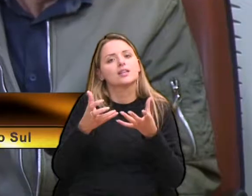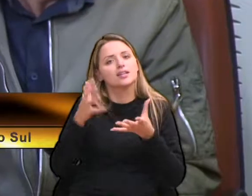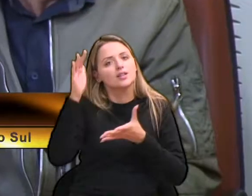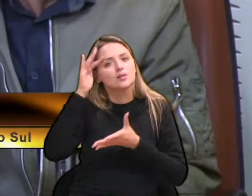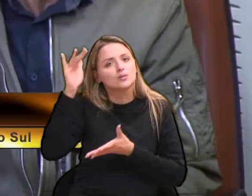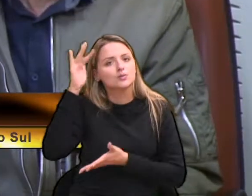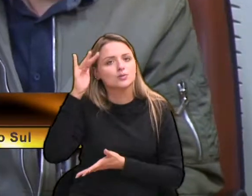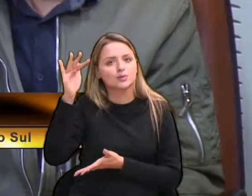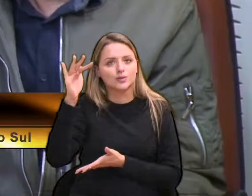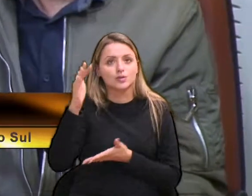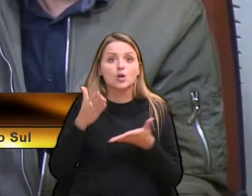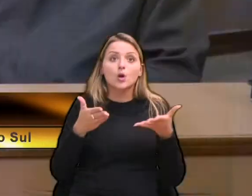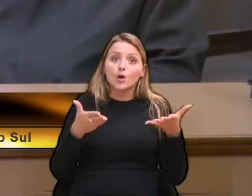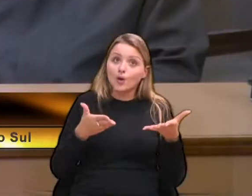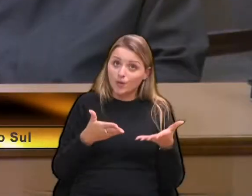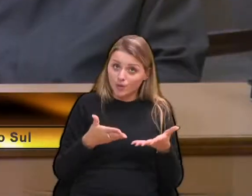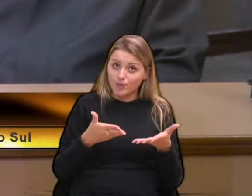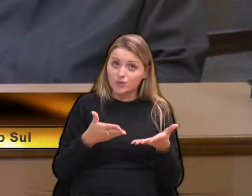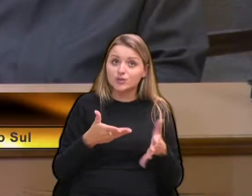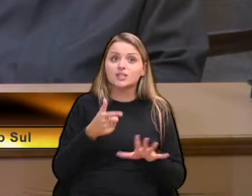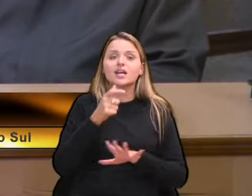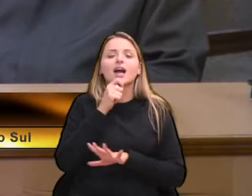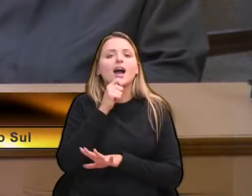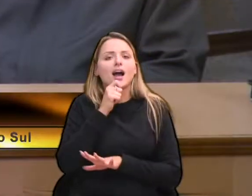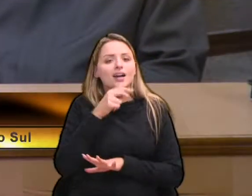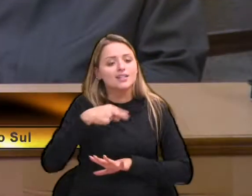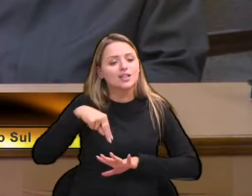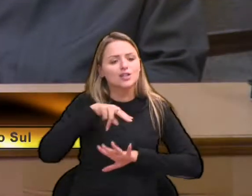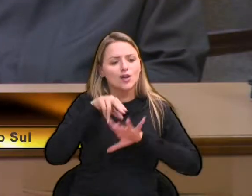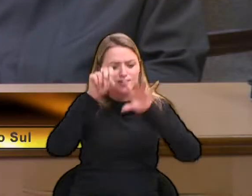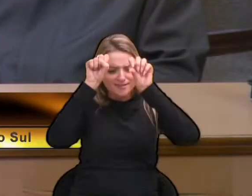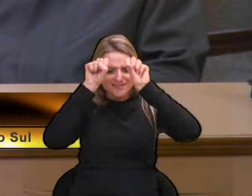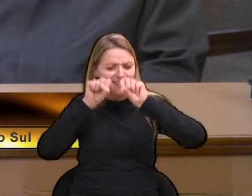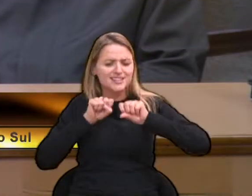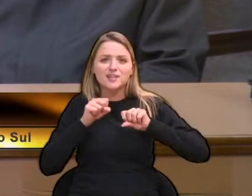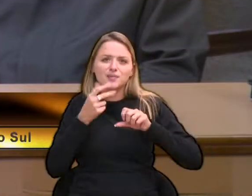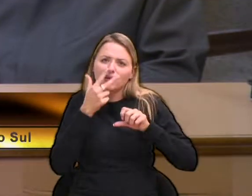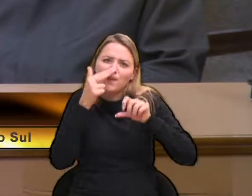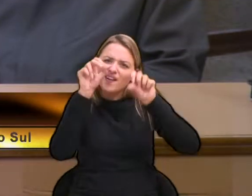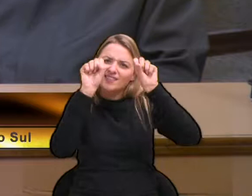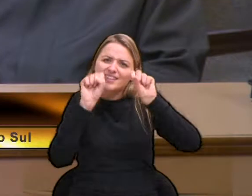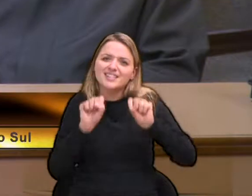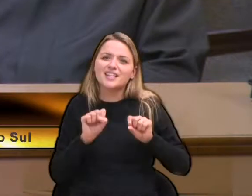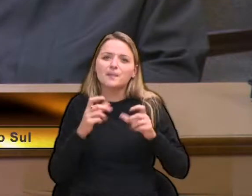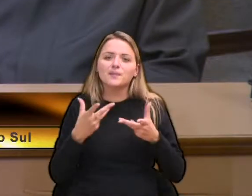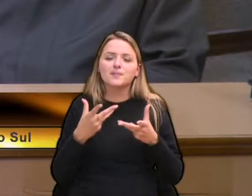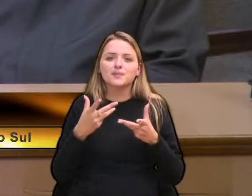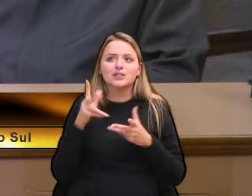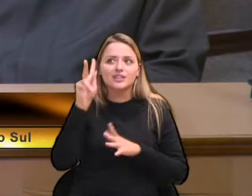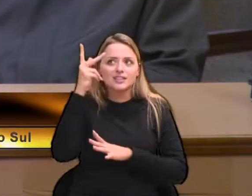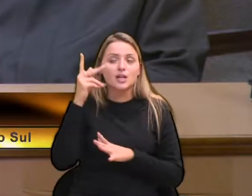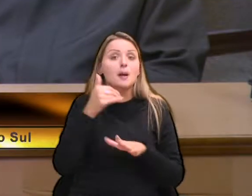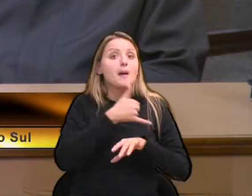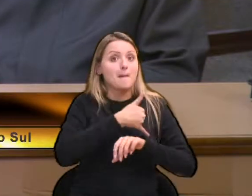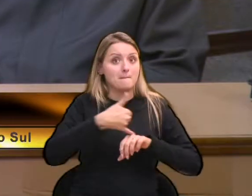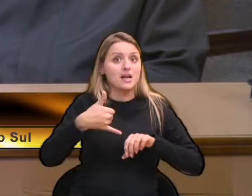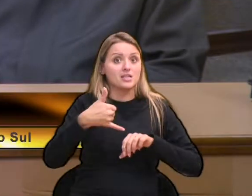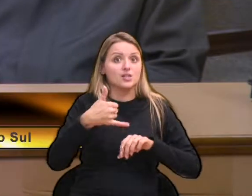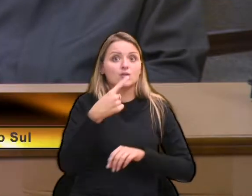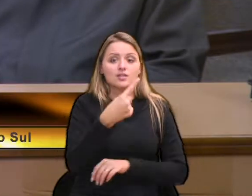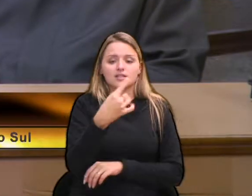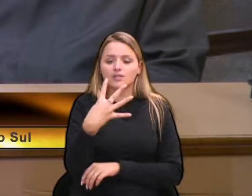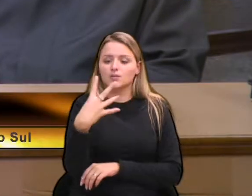Hoje ainda somos testemunhas da nossa história. Passados 142 anos, a vida de